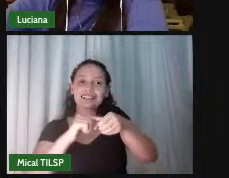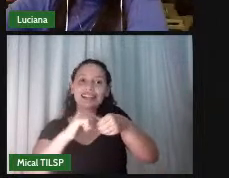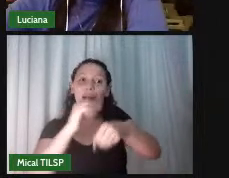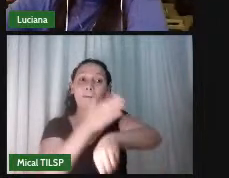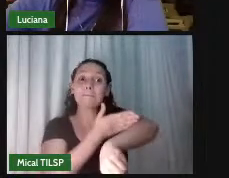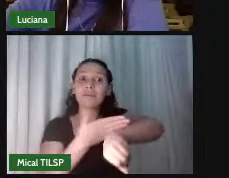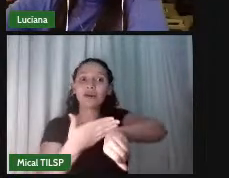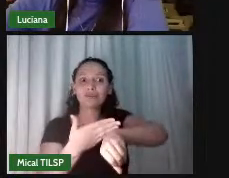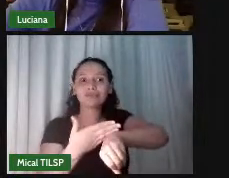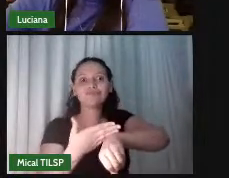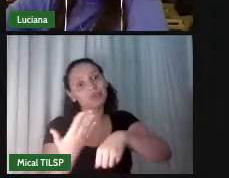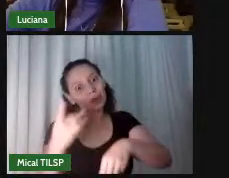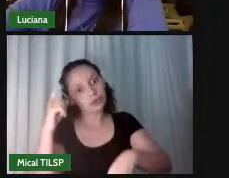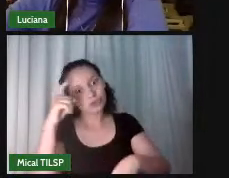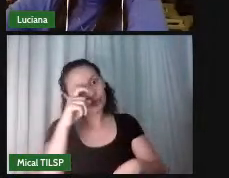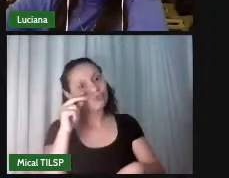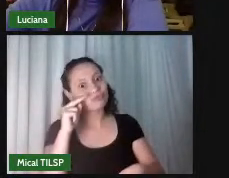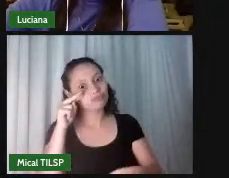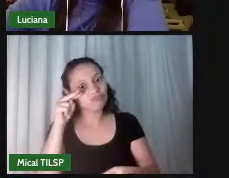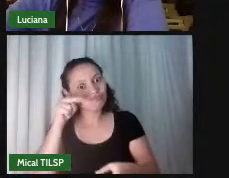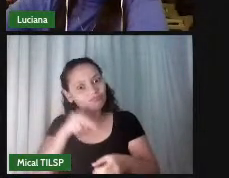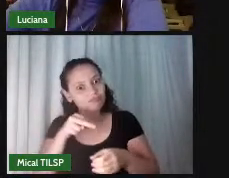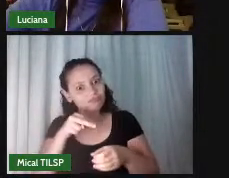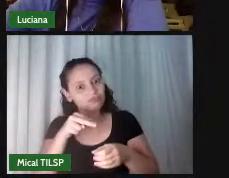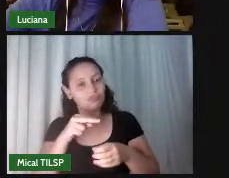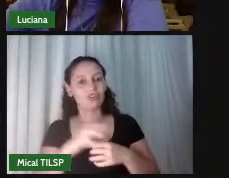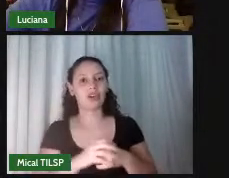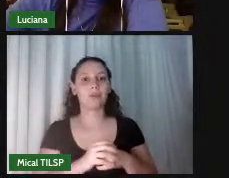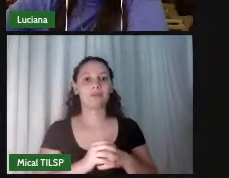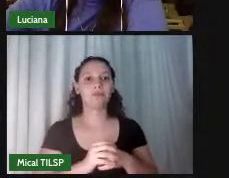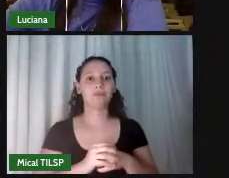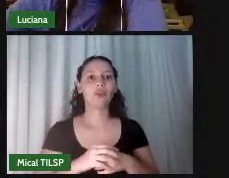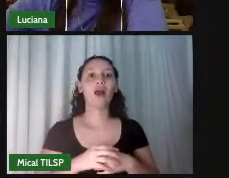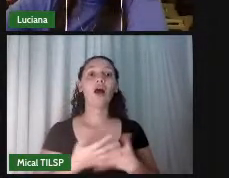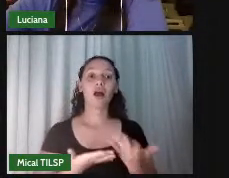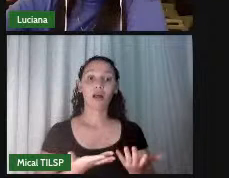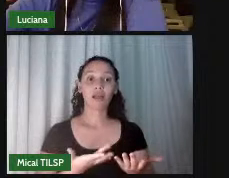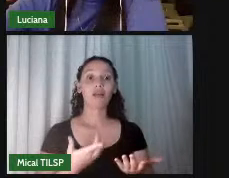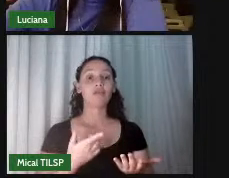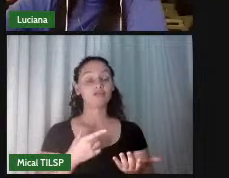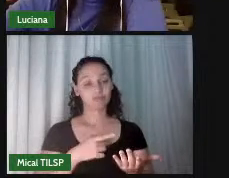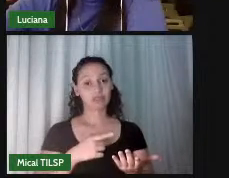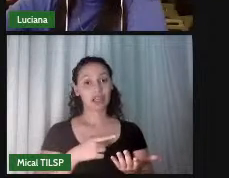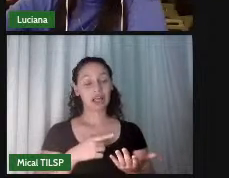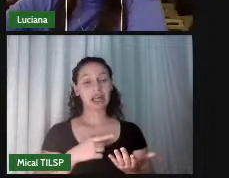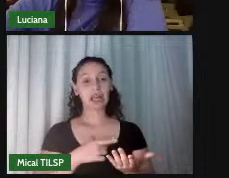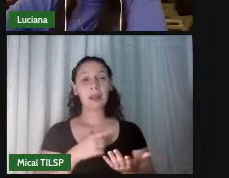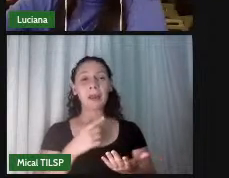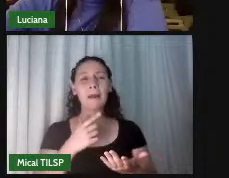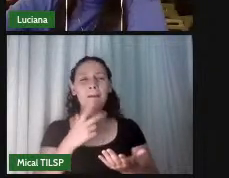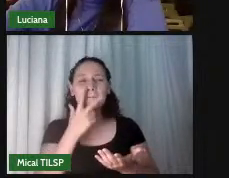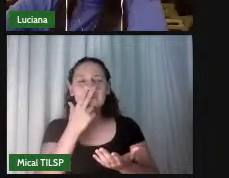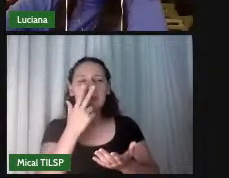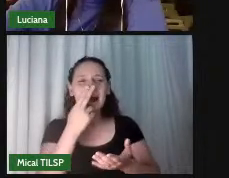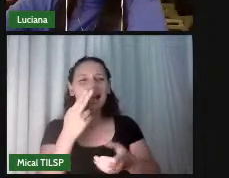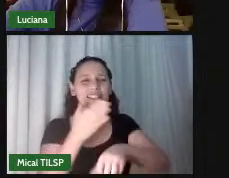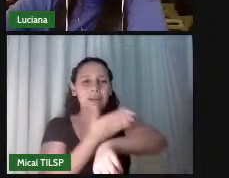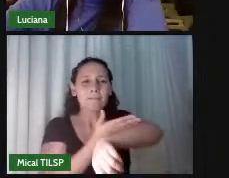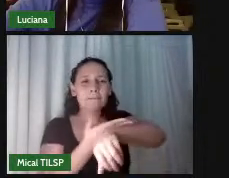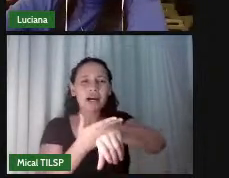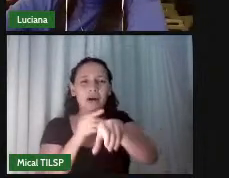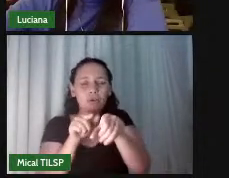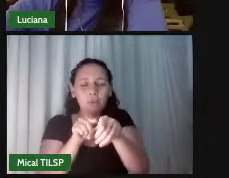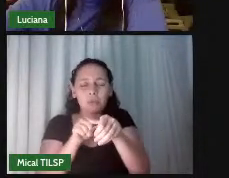atuais materiais odontológicos, eles são muito parecidos com o dente, né? Inclusive na fluorescência, na opalescência, nos efeitos, eles têm